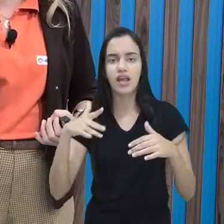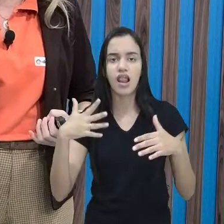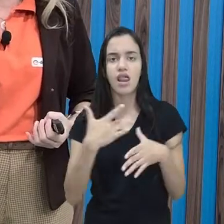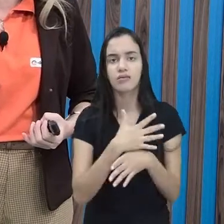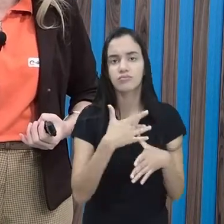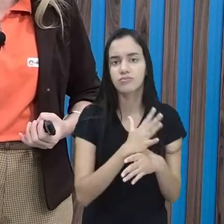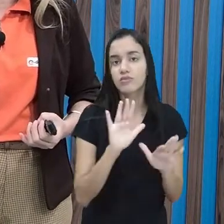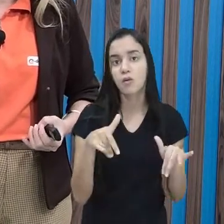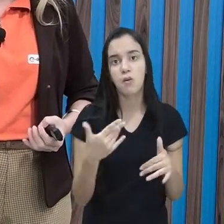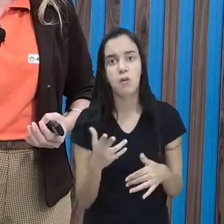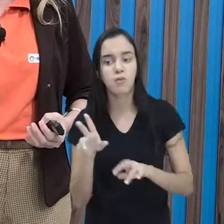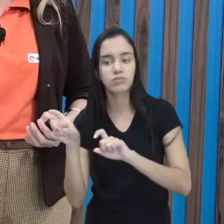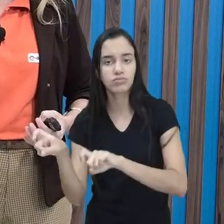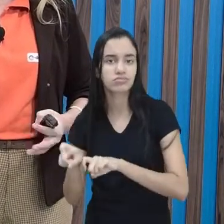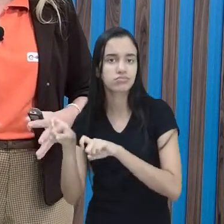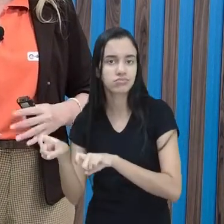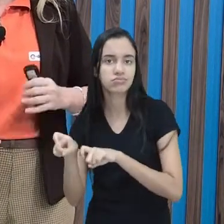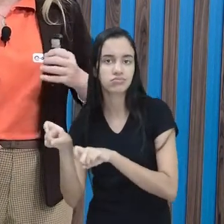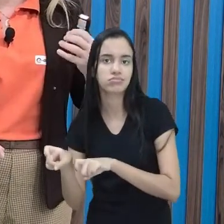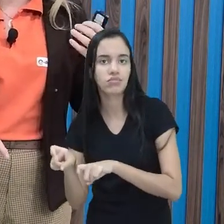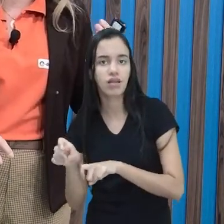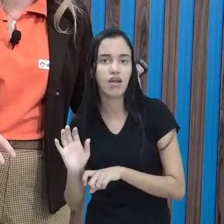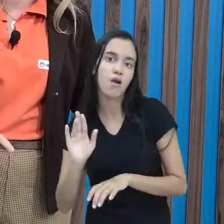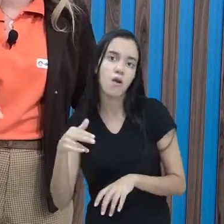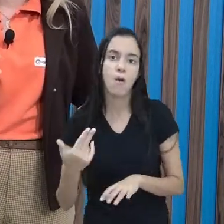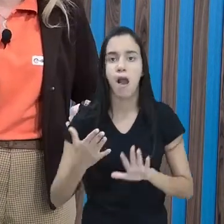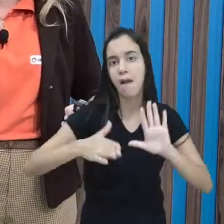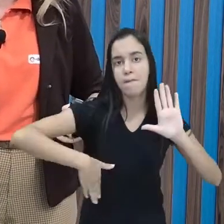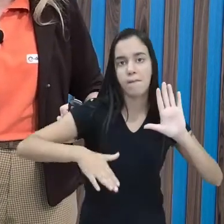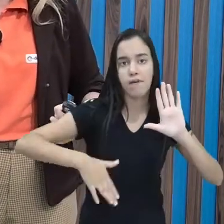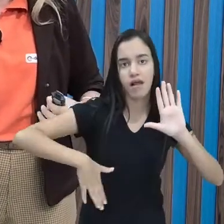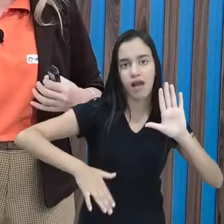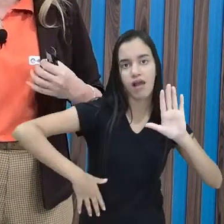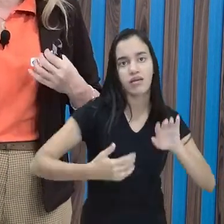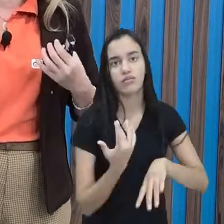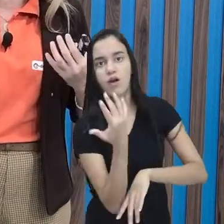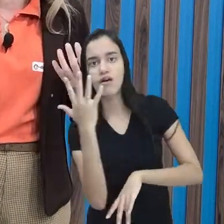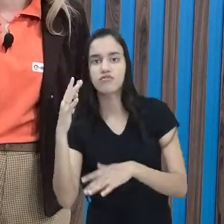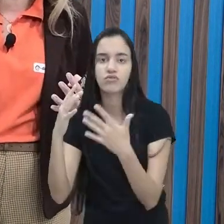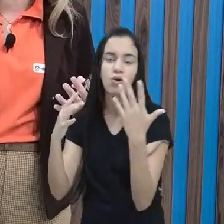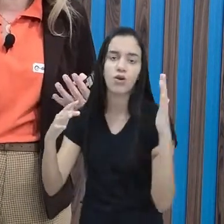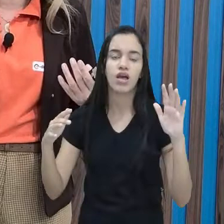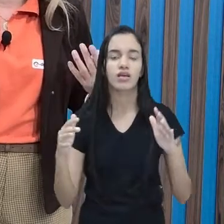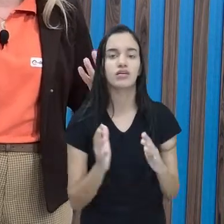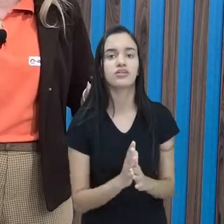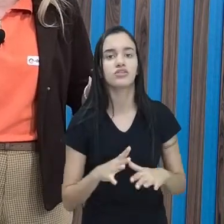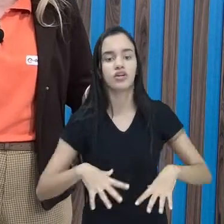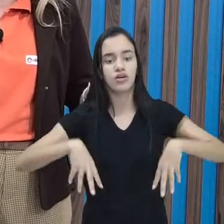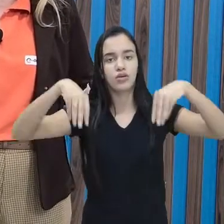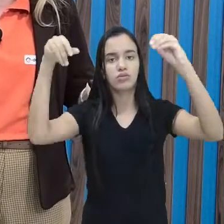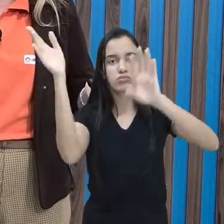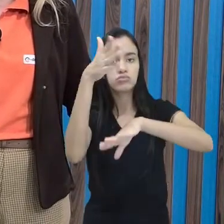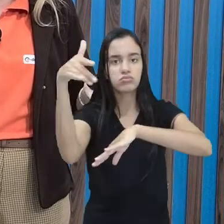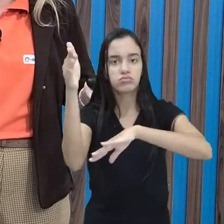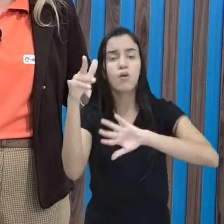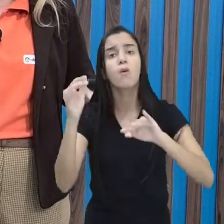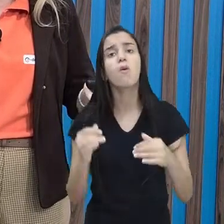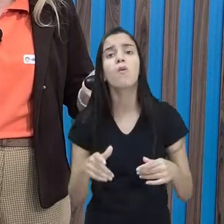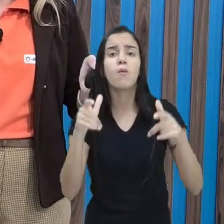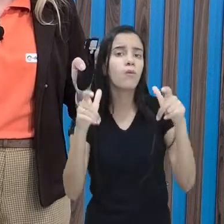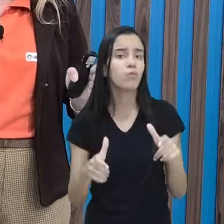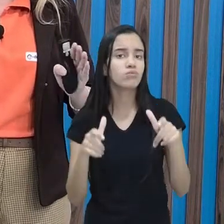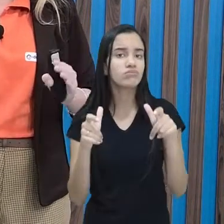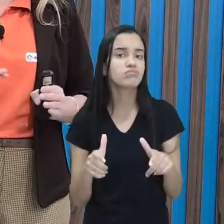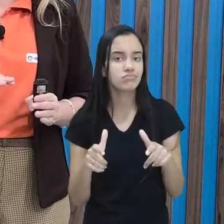em um sítio, está sendo contada em uma praia, em uma floresta, em um palácio. Onde a história está sendo